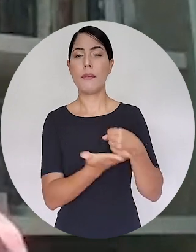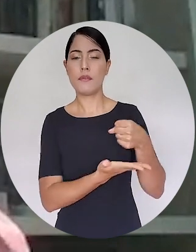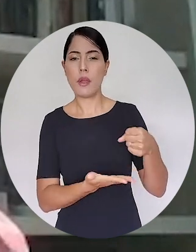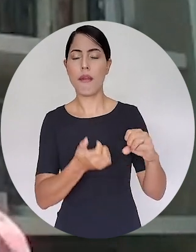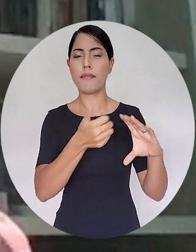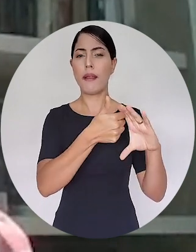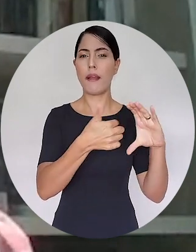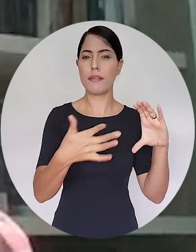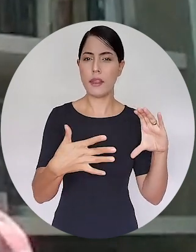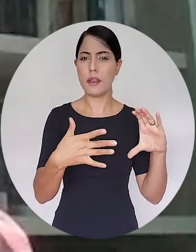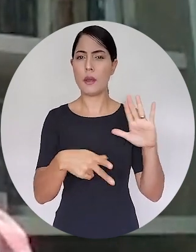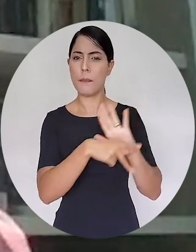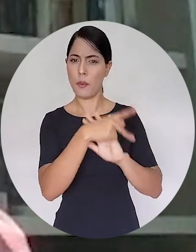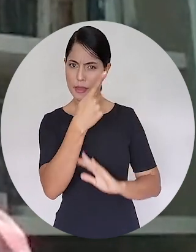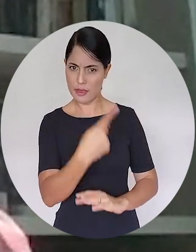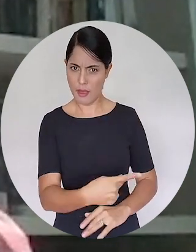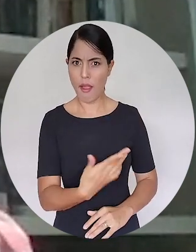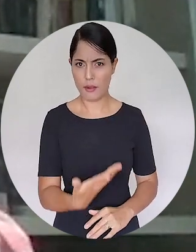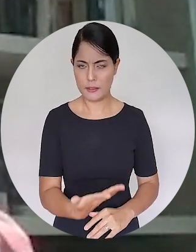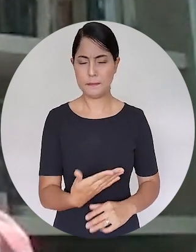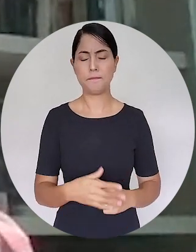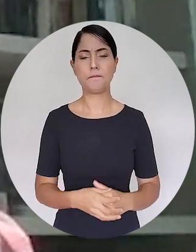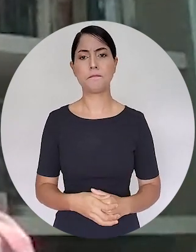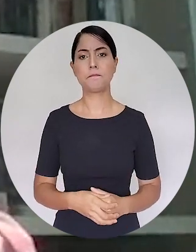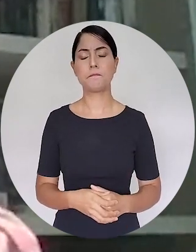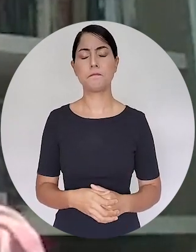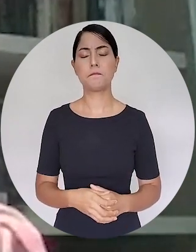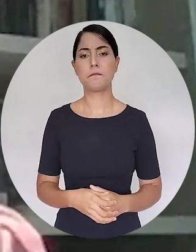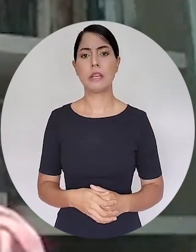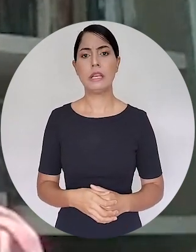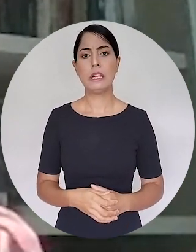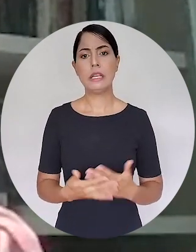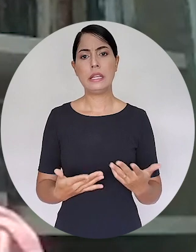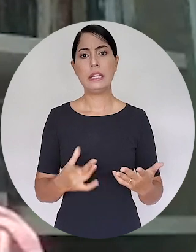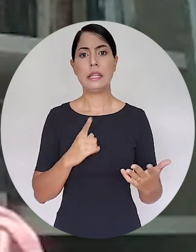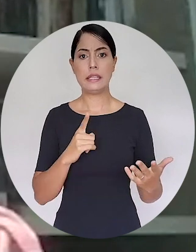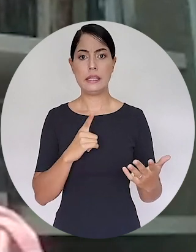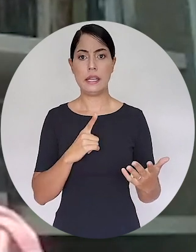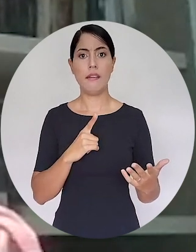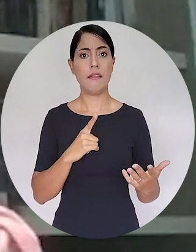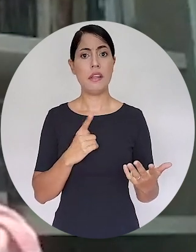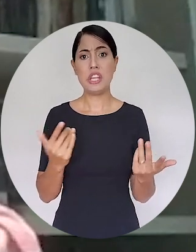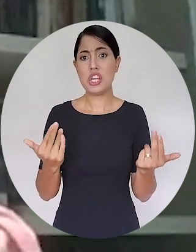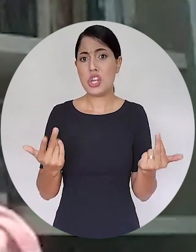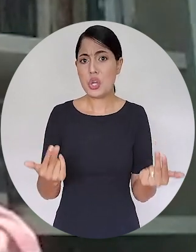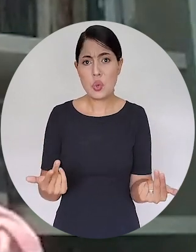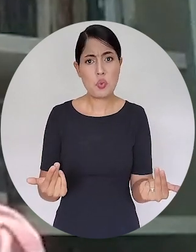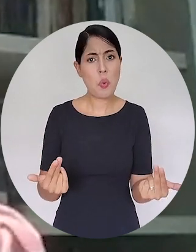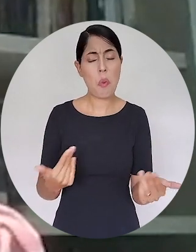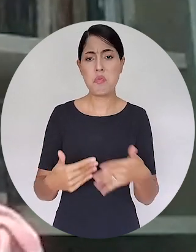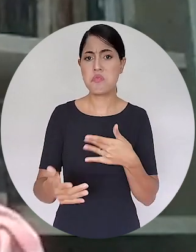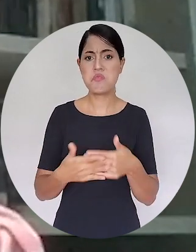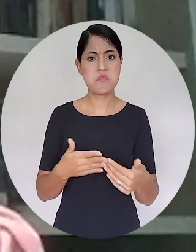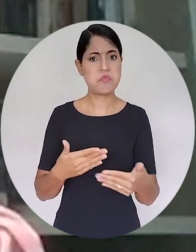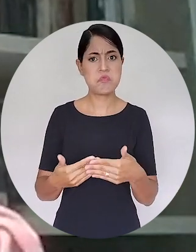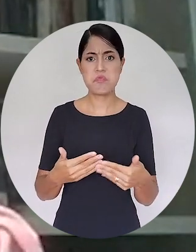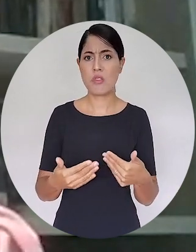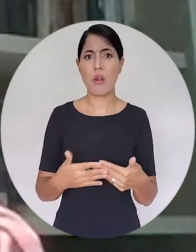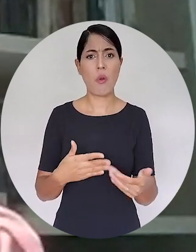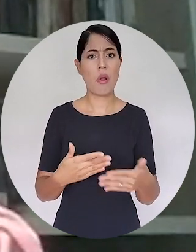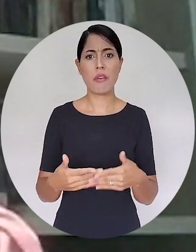os fundamentos, as características, né, da mediação são as mesmas para